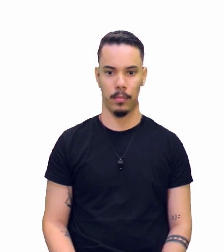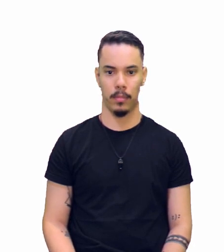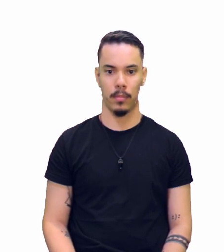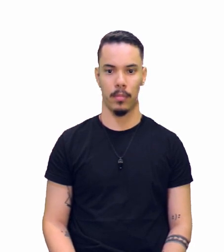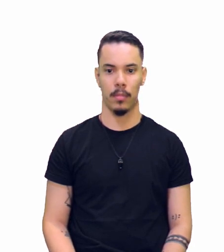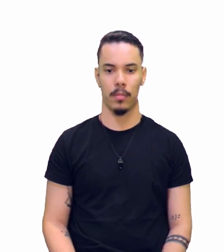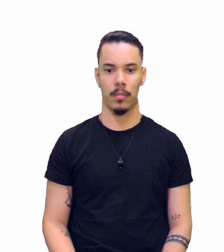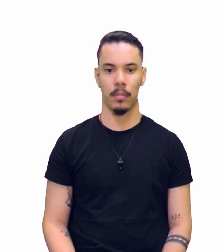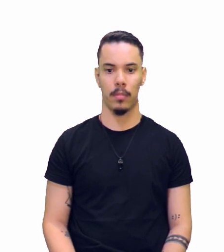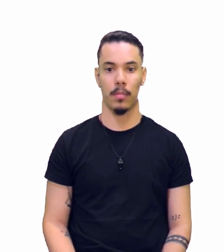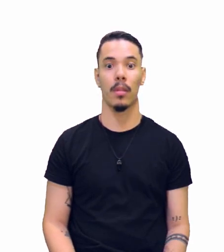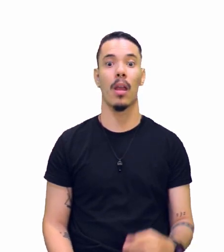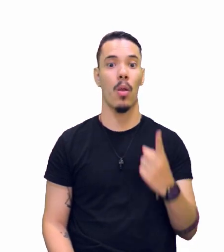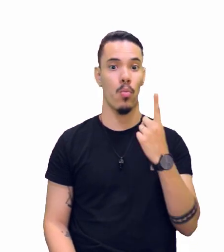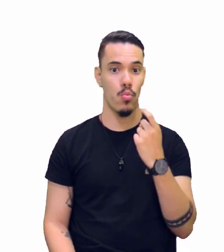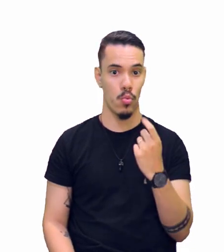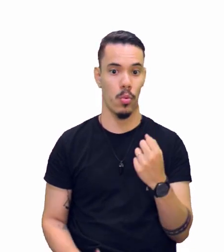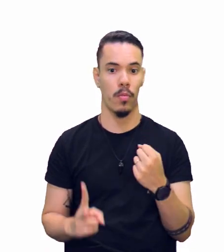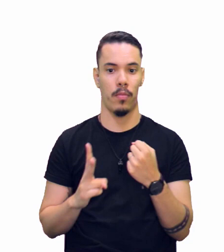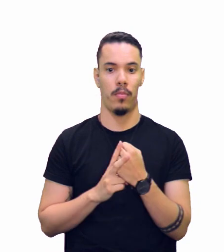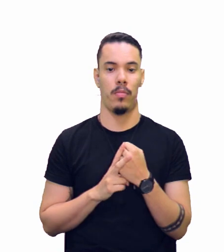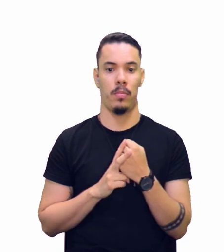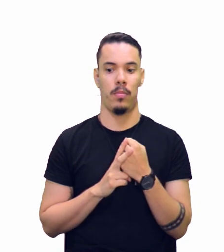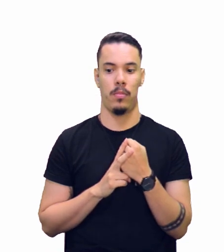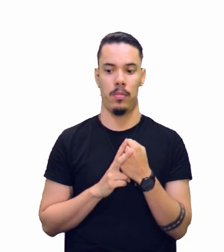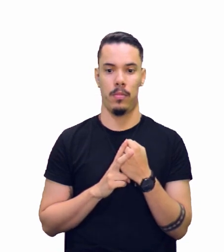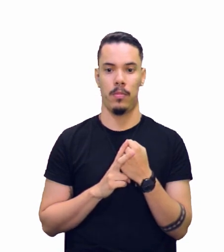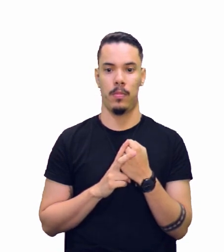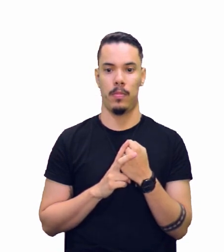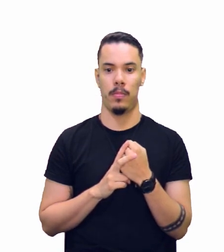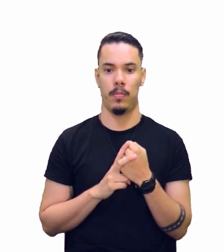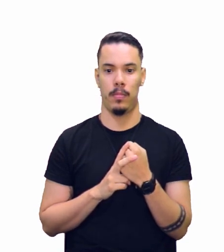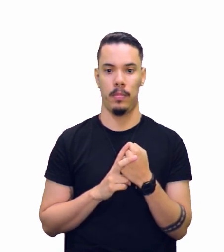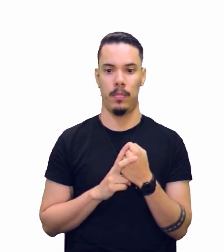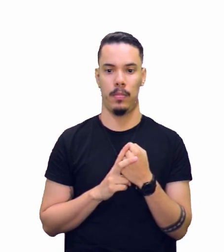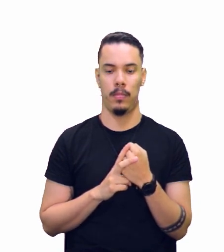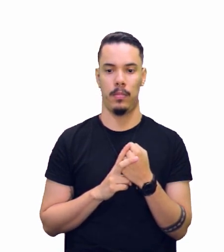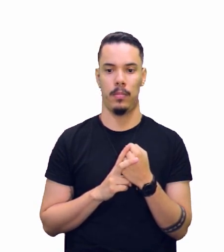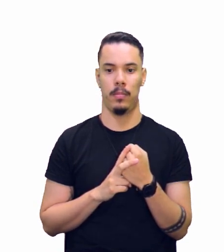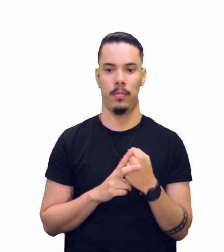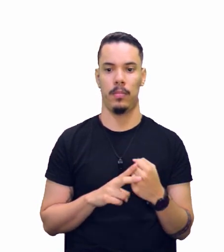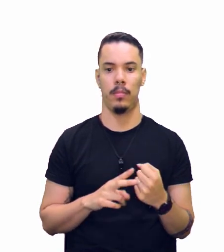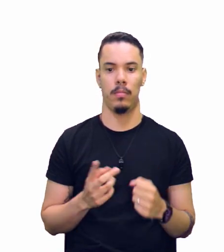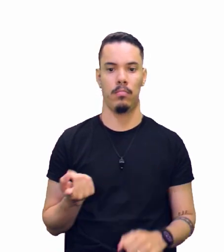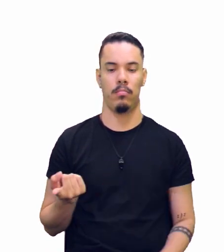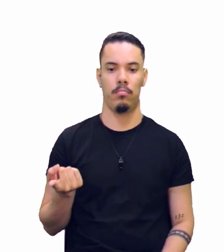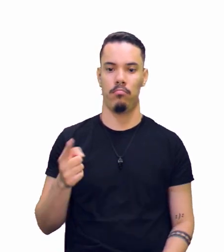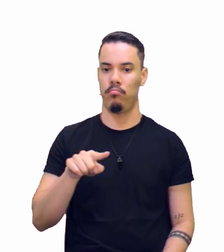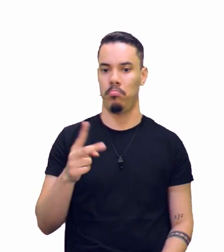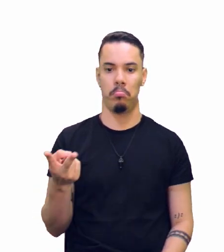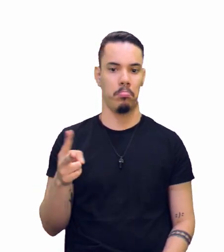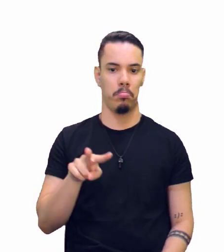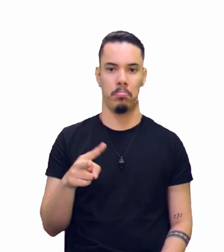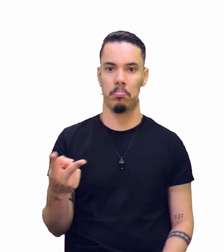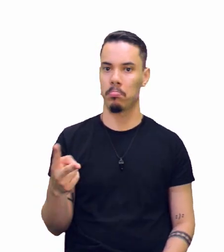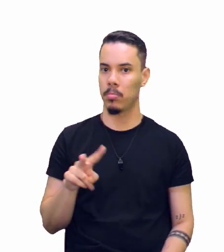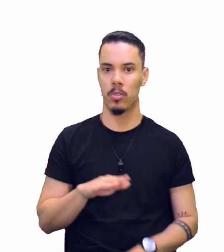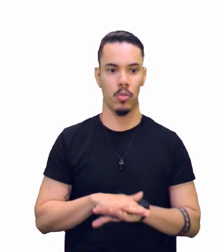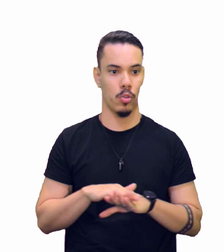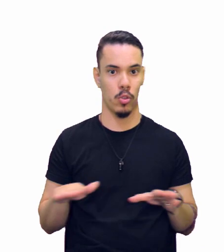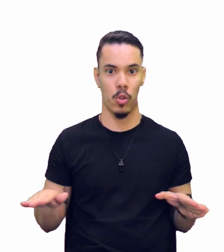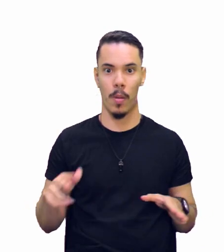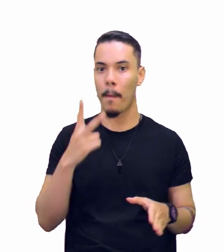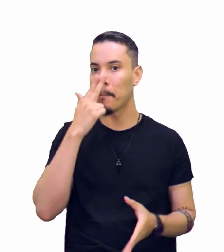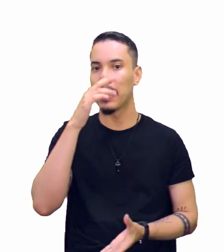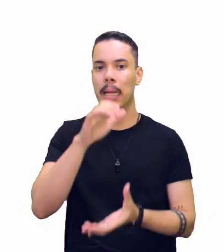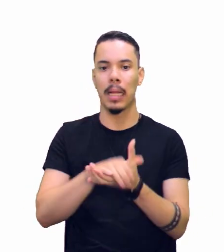que só se usa com esse. Aliás, esse só se usa com am e o am só se usa com eu. Então eles são